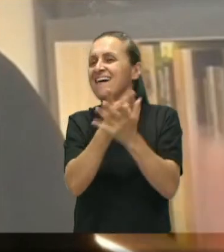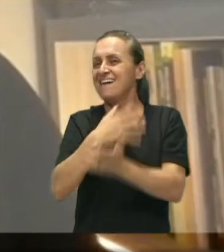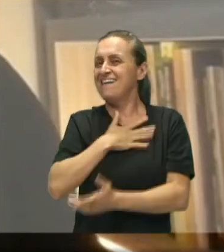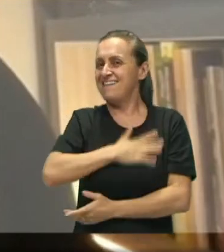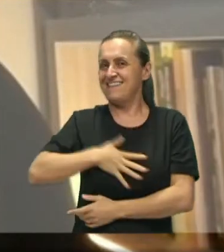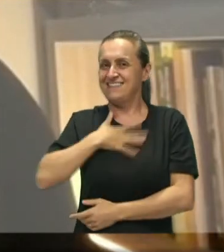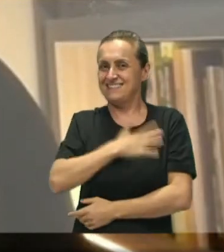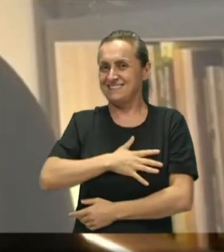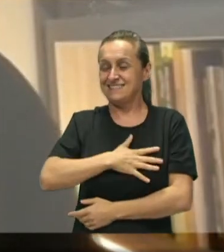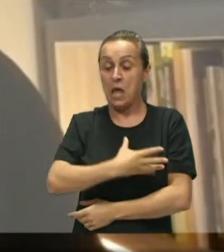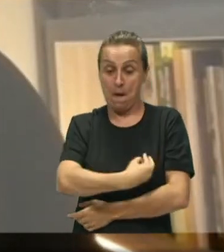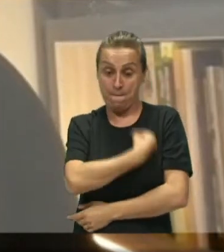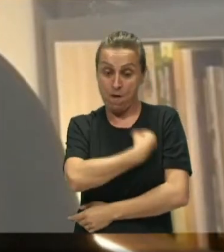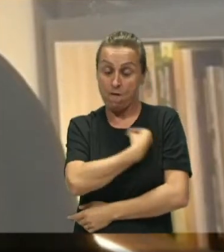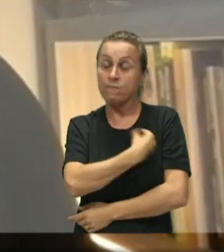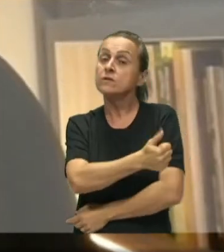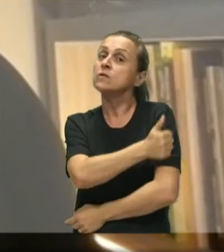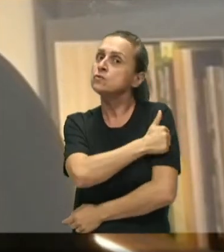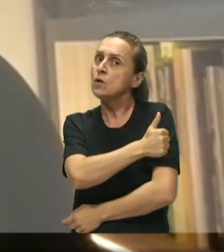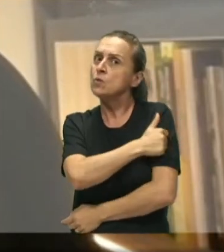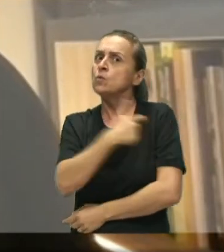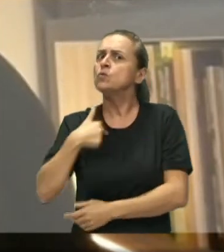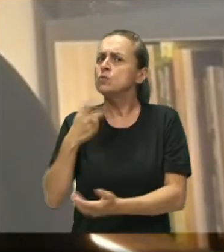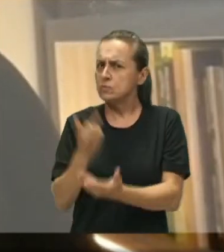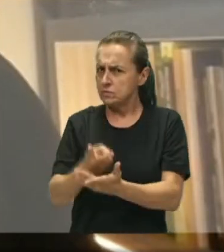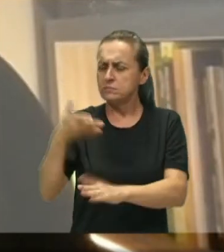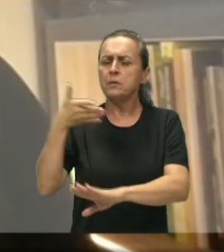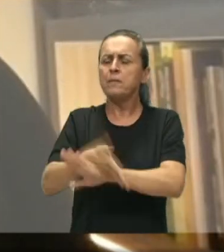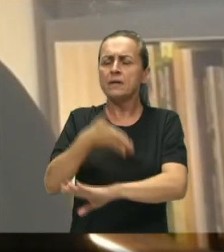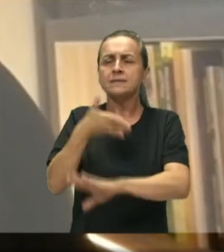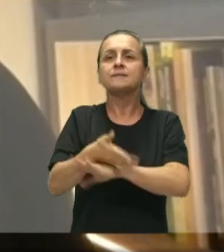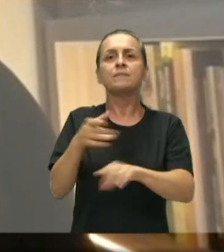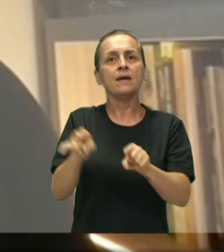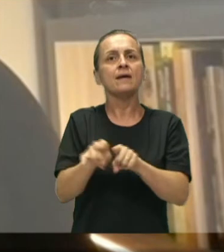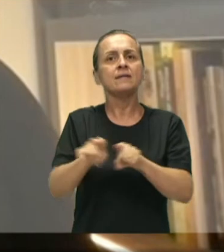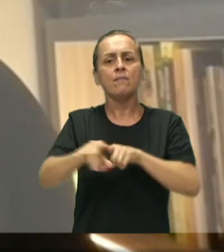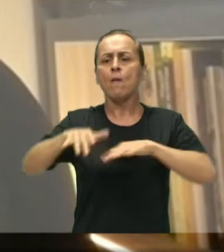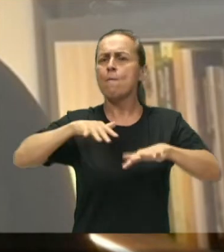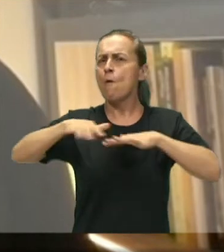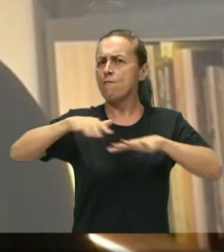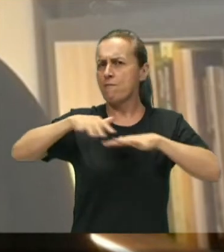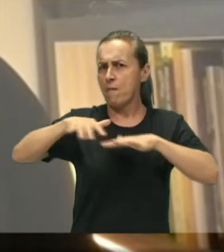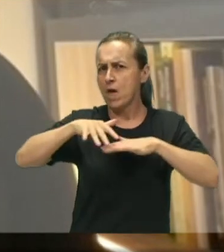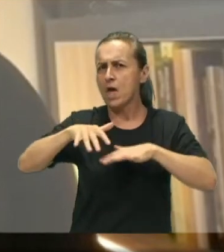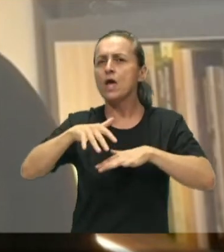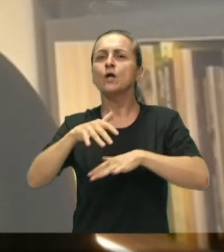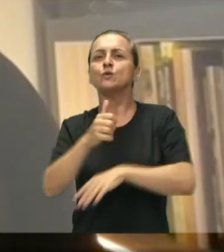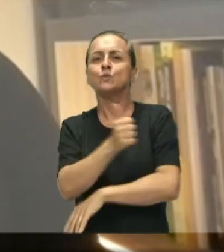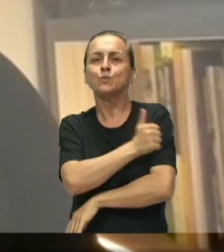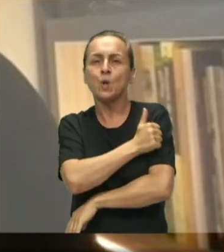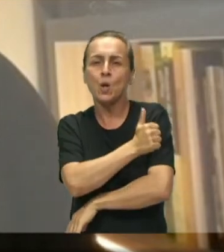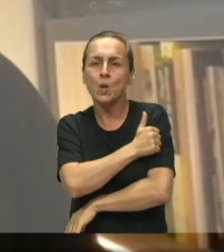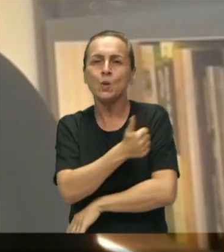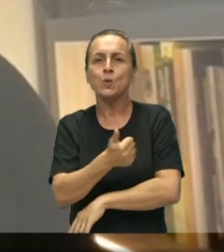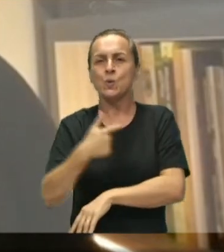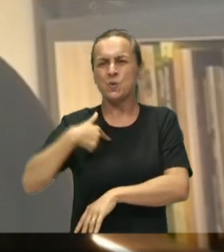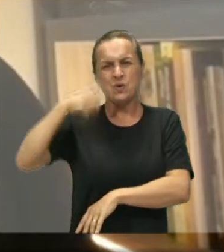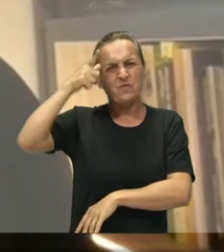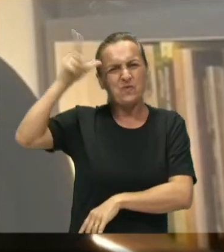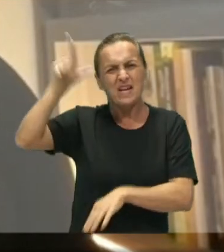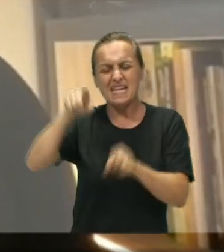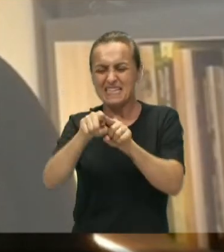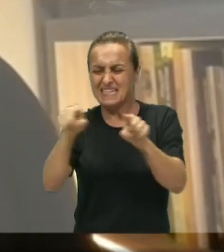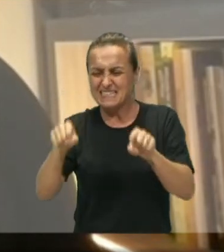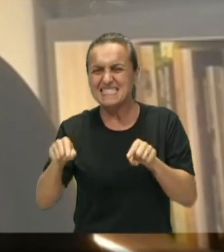estudantil Eu sempre tive uma participação ativa nos movimentos estudantis fui líder de